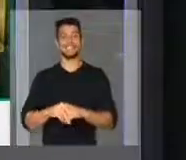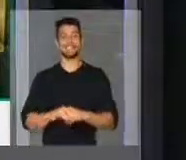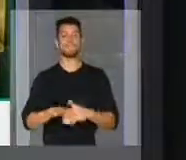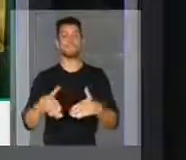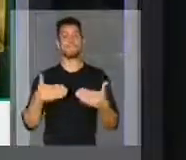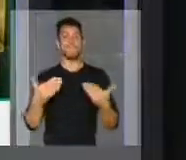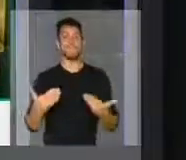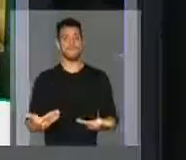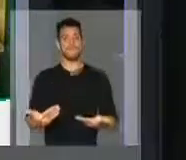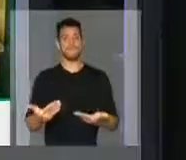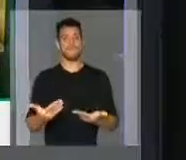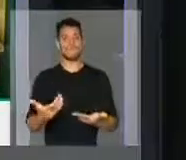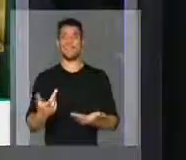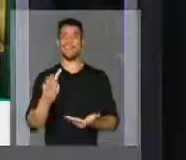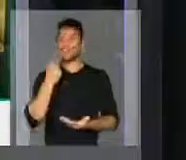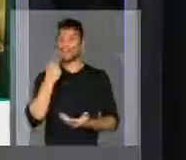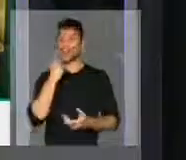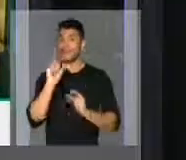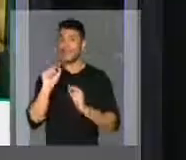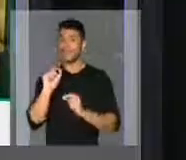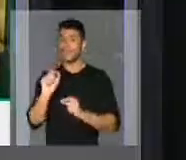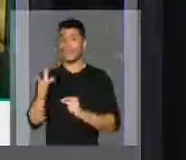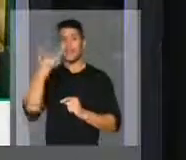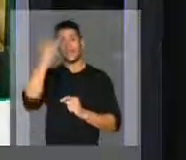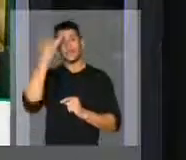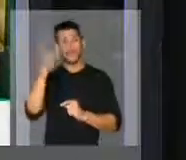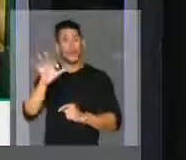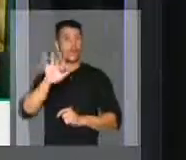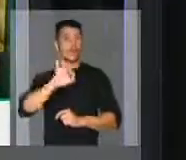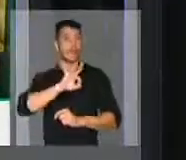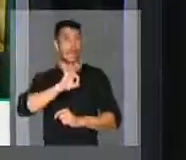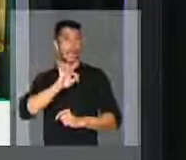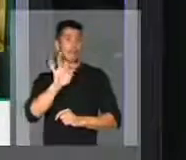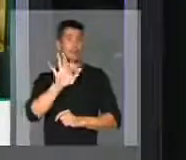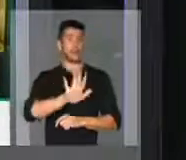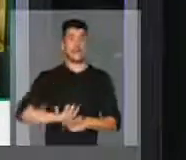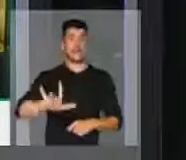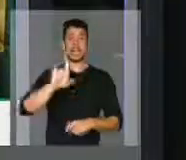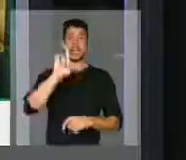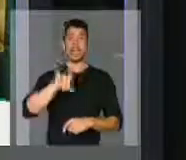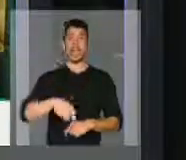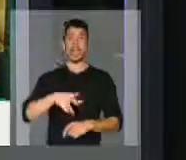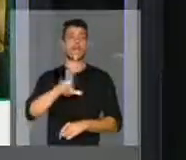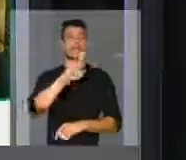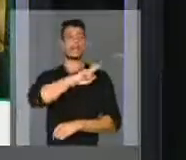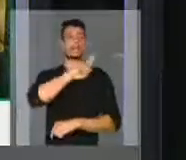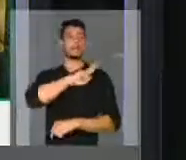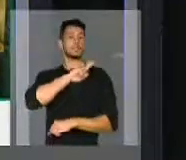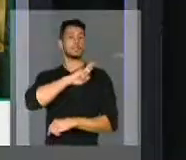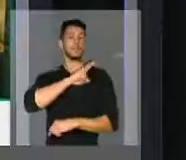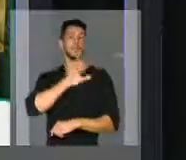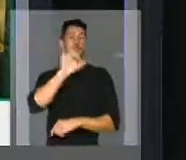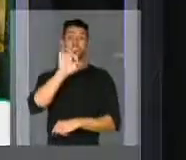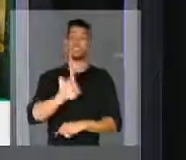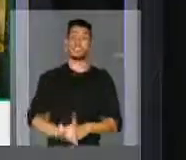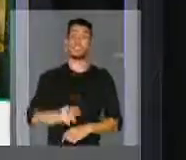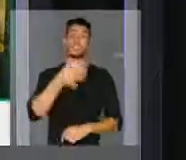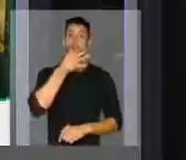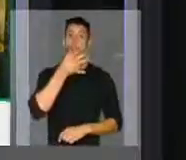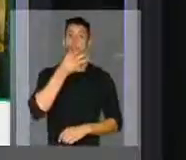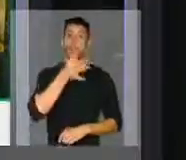Jogou para o delegado federal a responsabilidade e o direito de